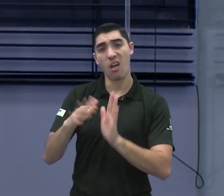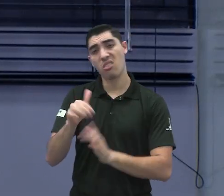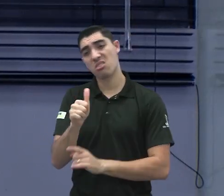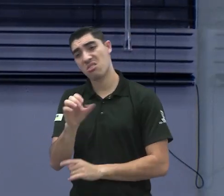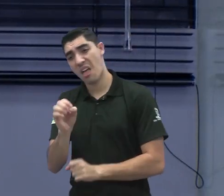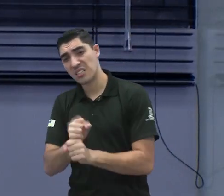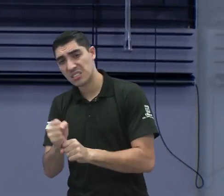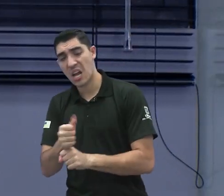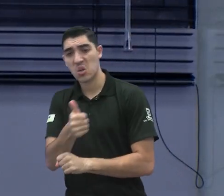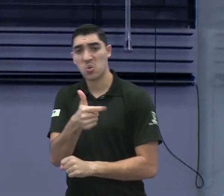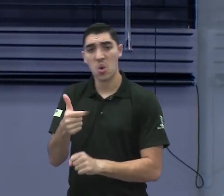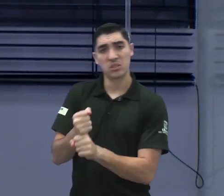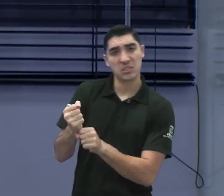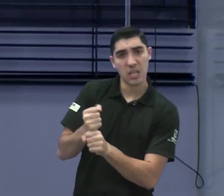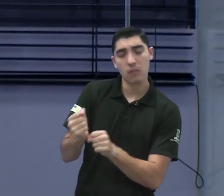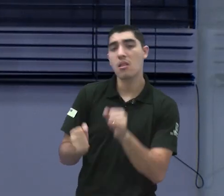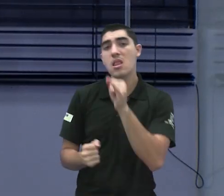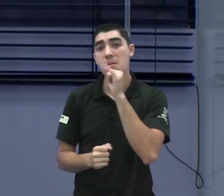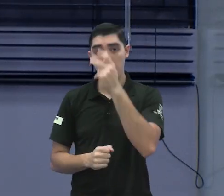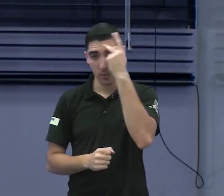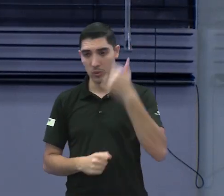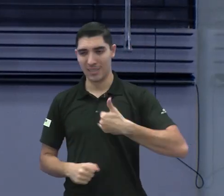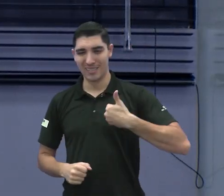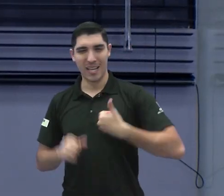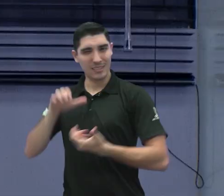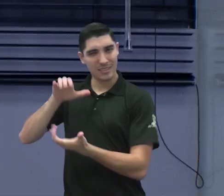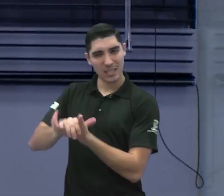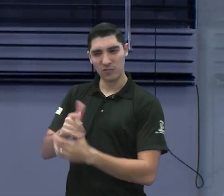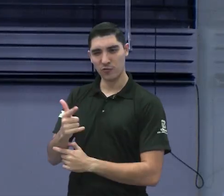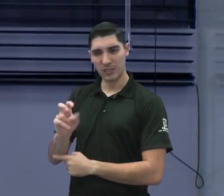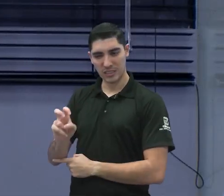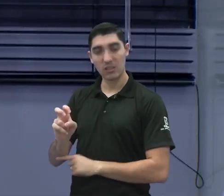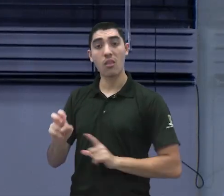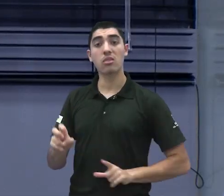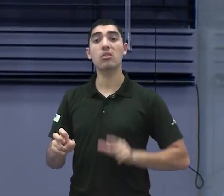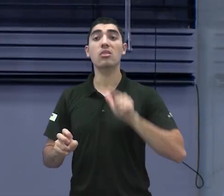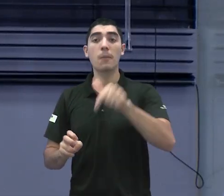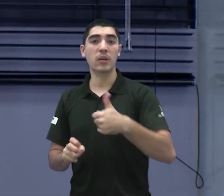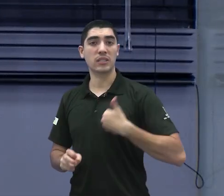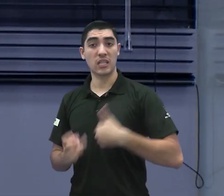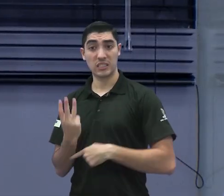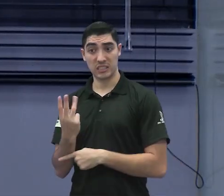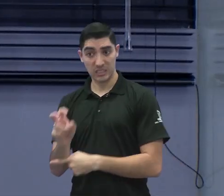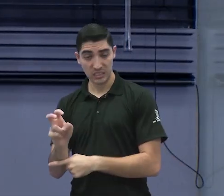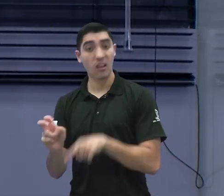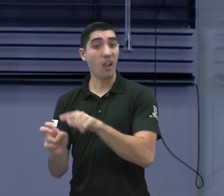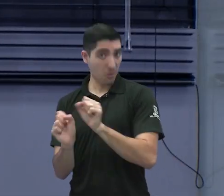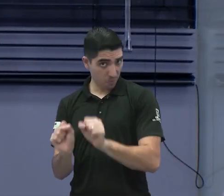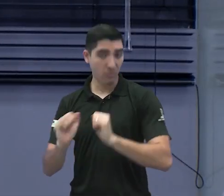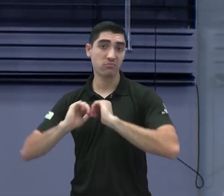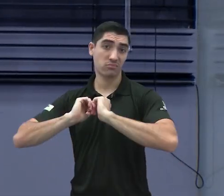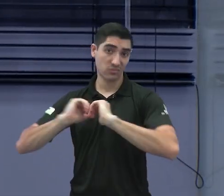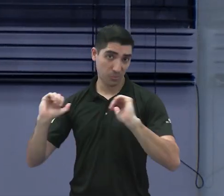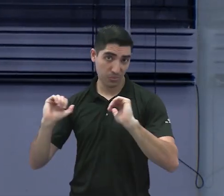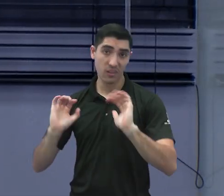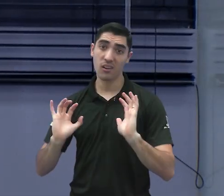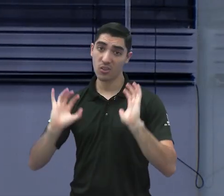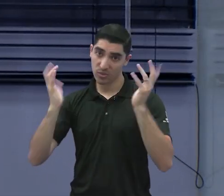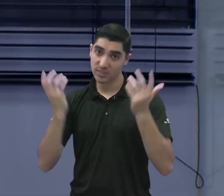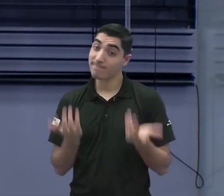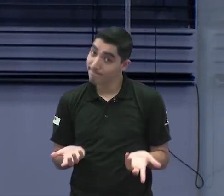10, 12 anos. Se você pensa em uma pessoa que casou por volta dos 25, 10 anos depois, com 35, essa pessoa pode estar